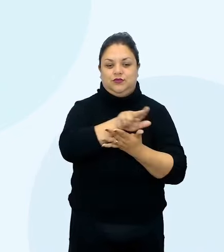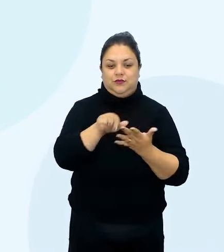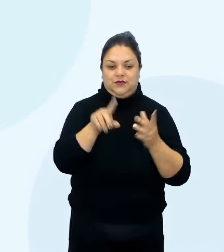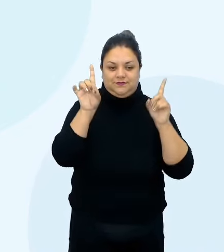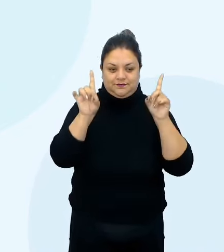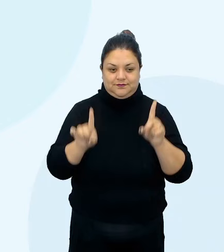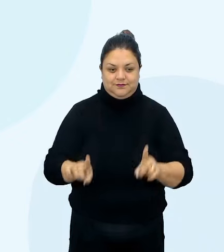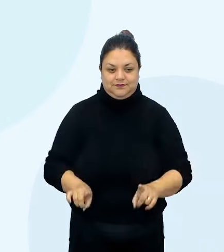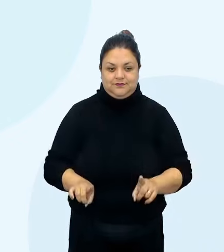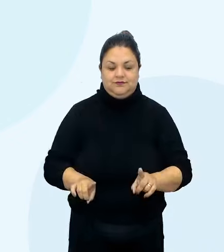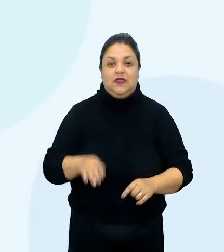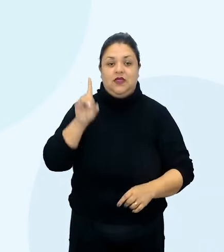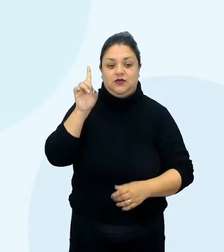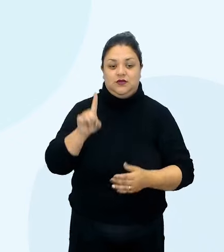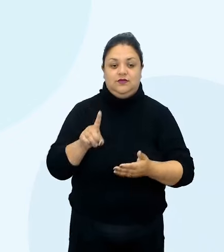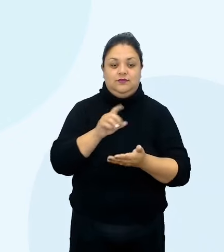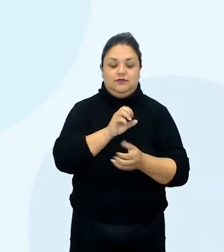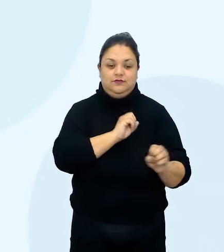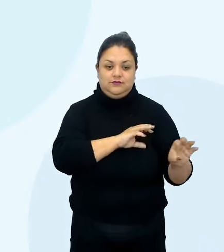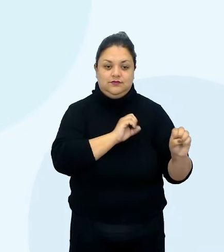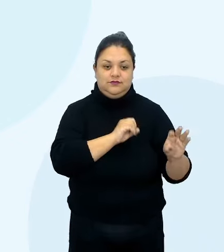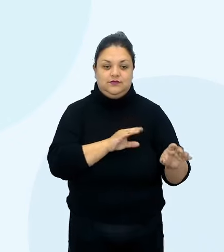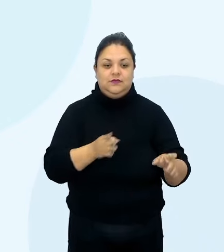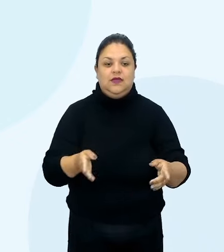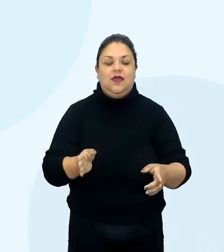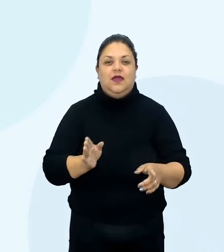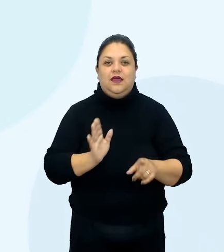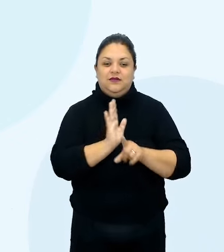diretora educacional, assessora técnica